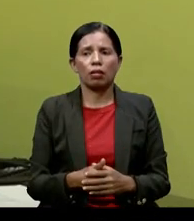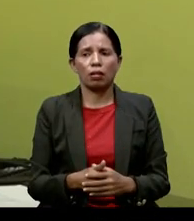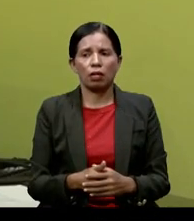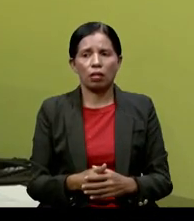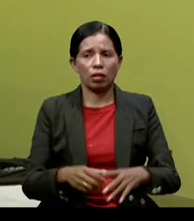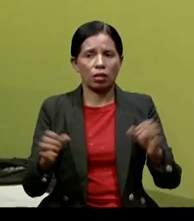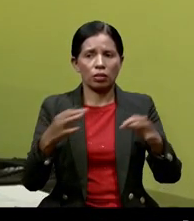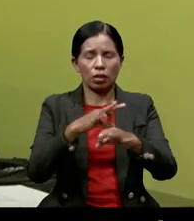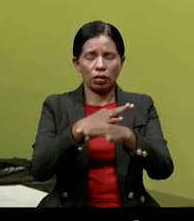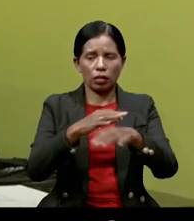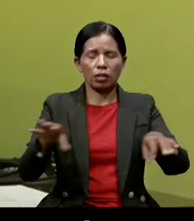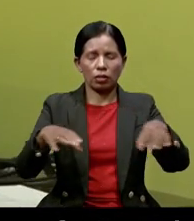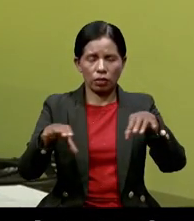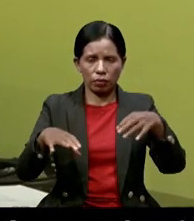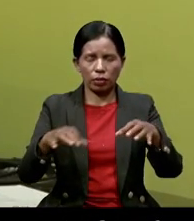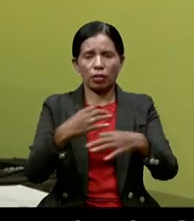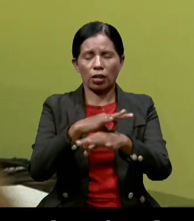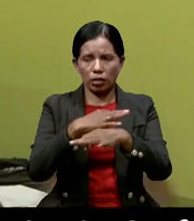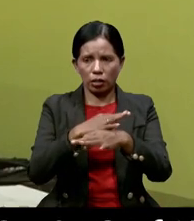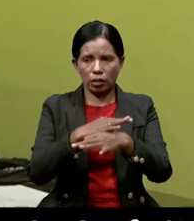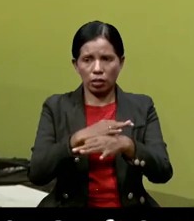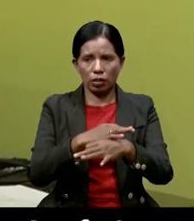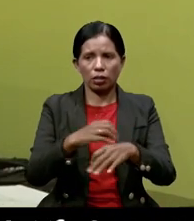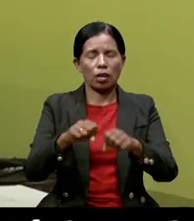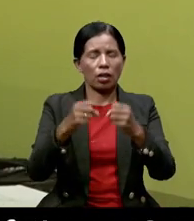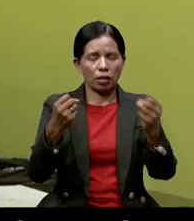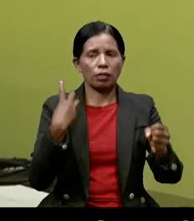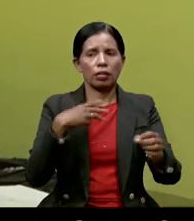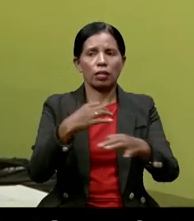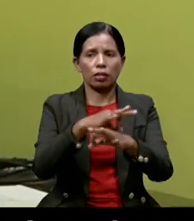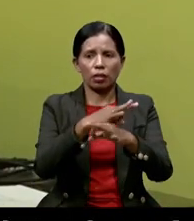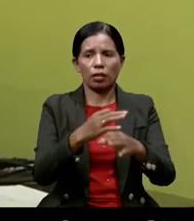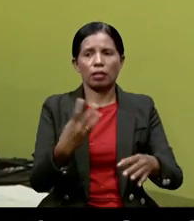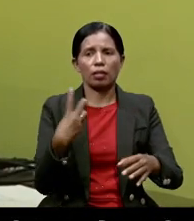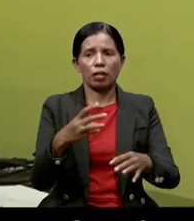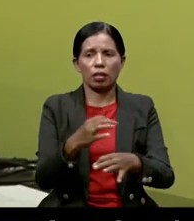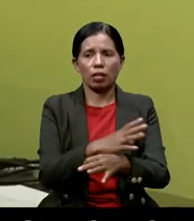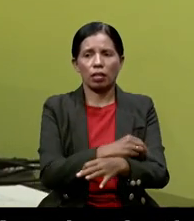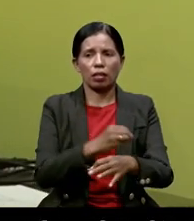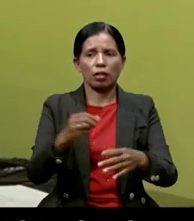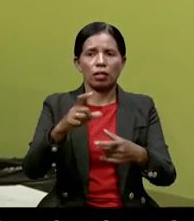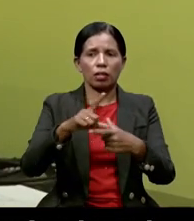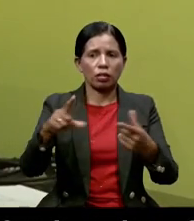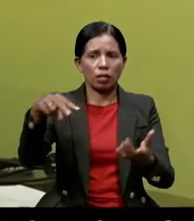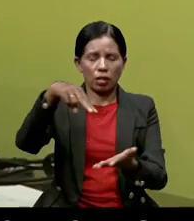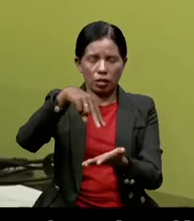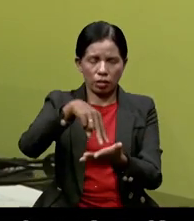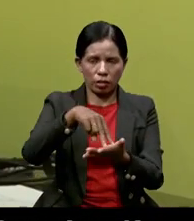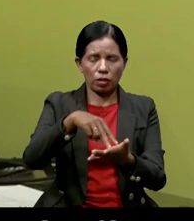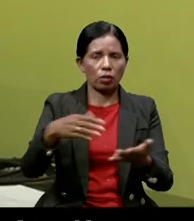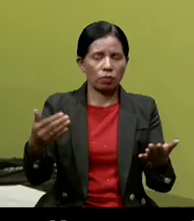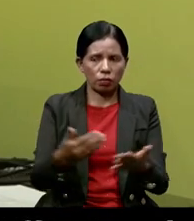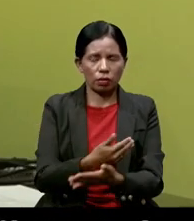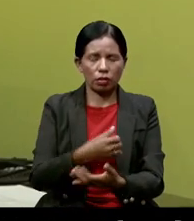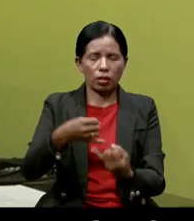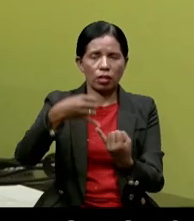laus manutenção serviço bol manutenção né outro uma atme ita dia né bol manutenção a reabilitação né dinha ne quase tarifa airin balu